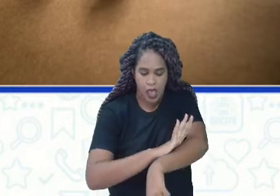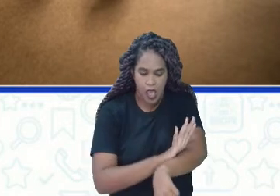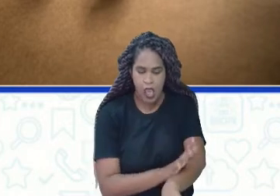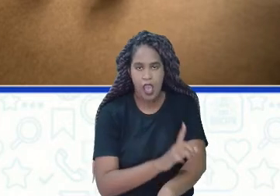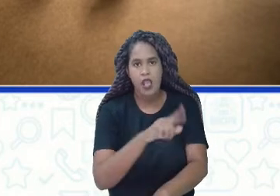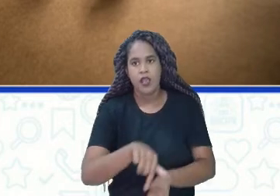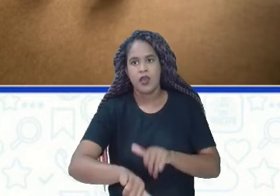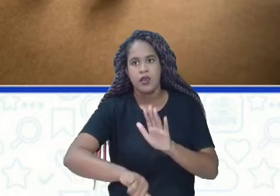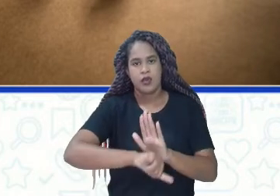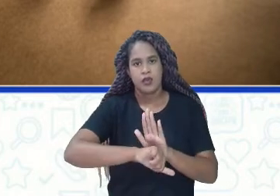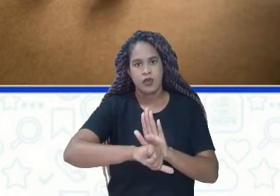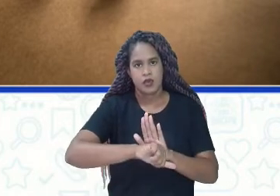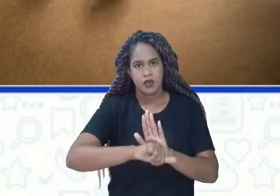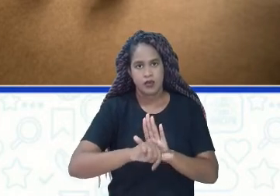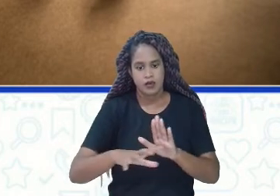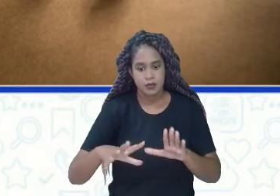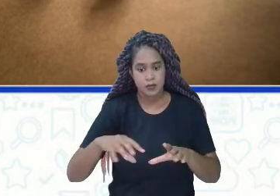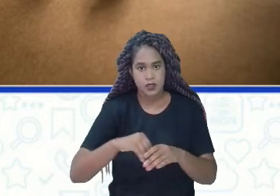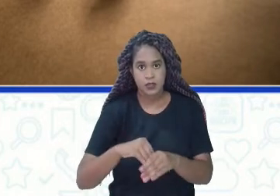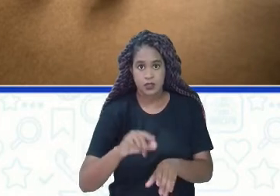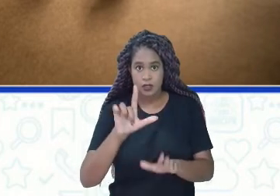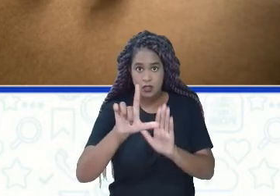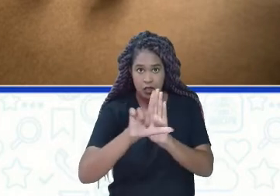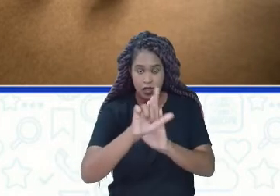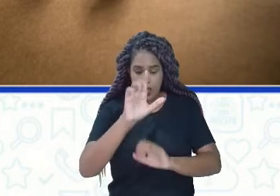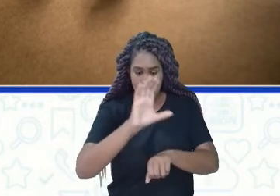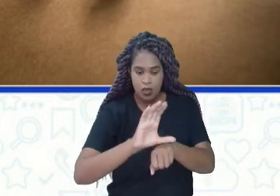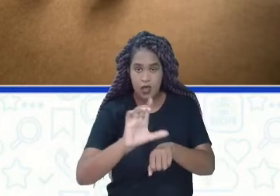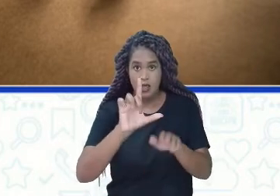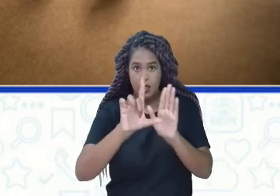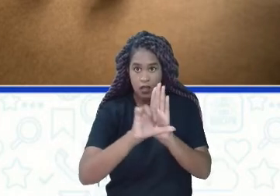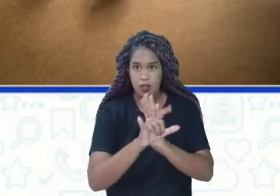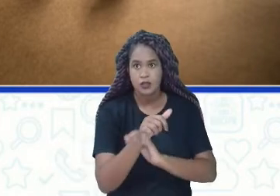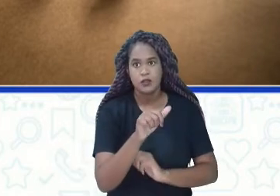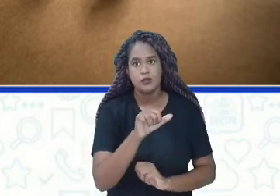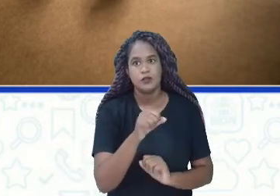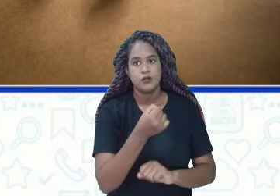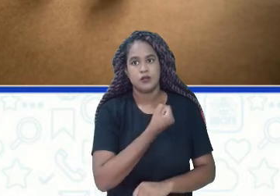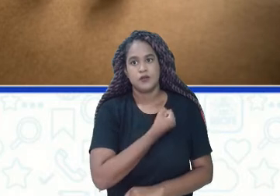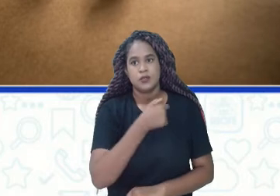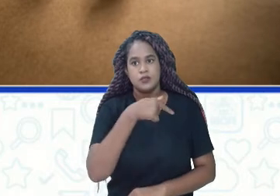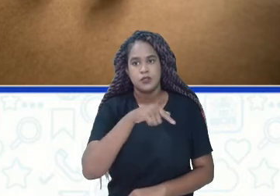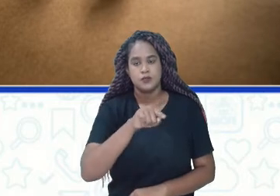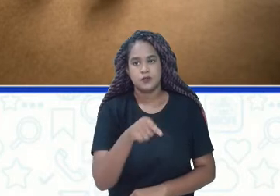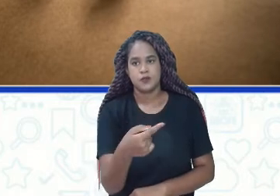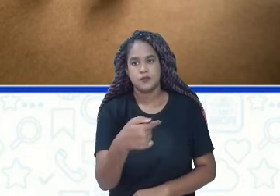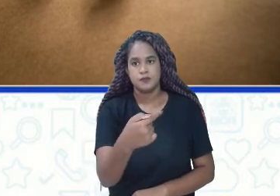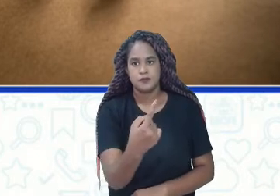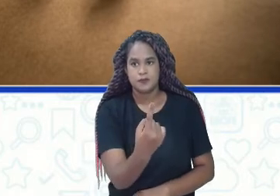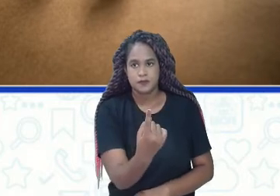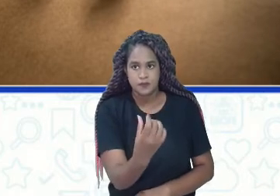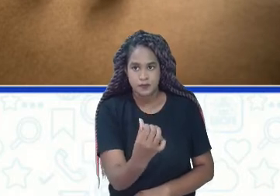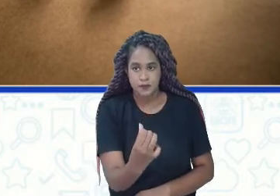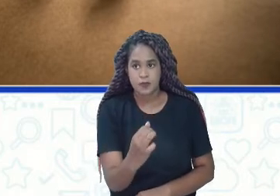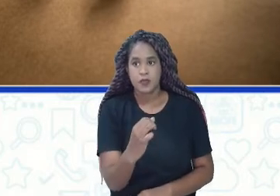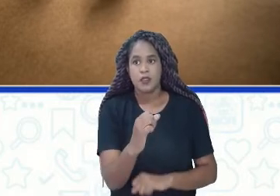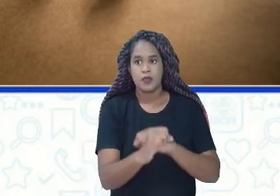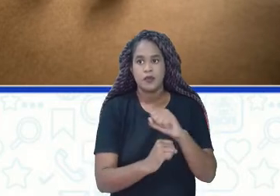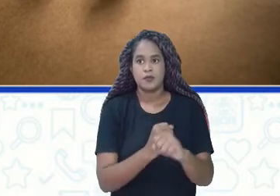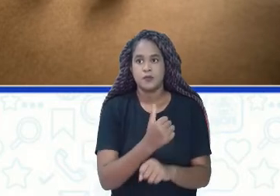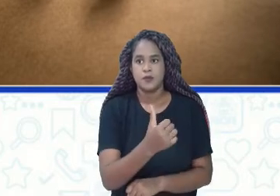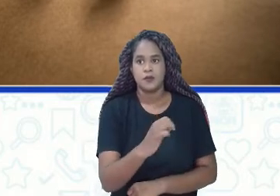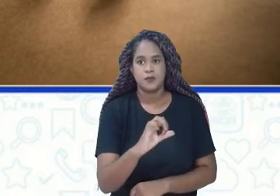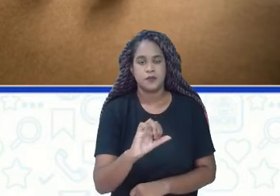crime diante da nossa Constituição. A gente tem a lei número 7.716 de 1989, que